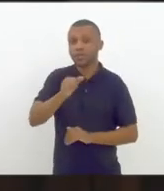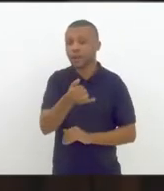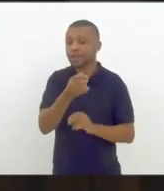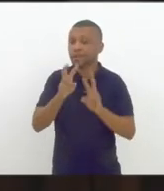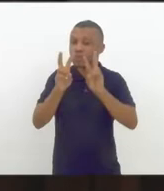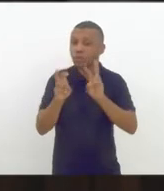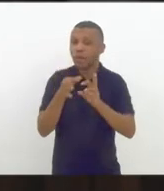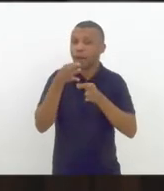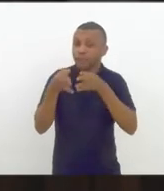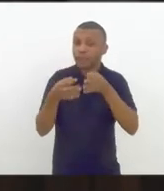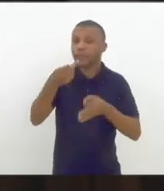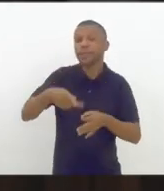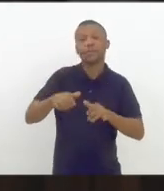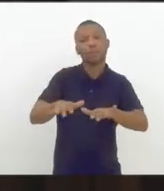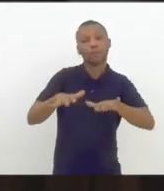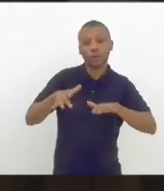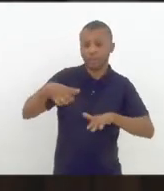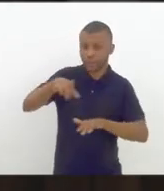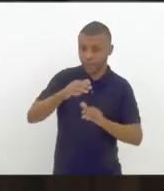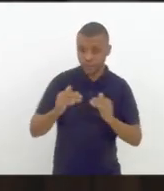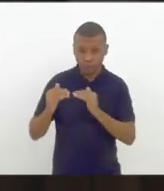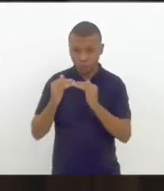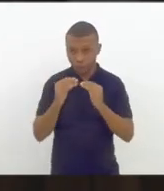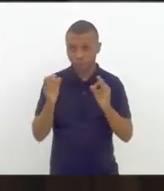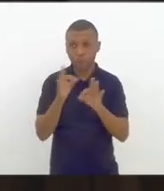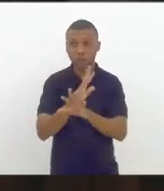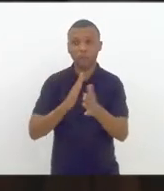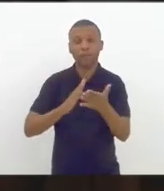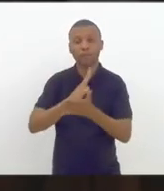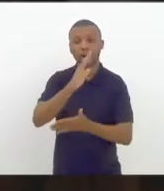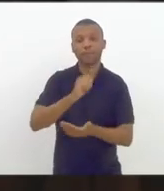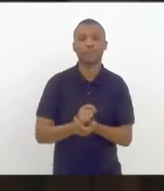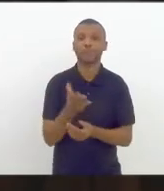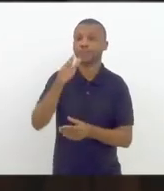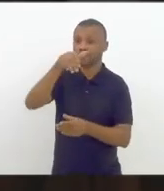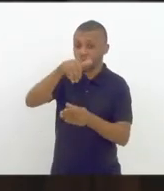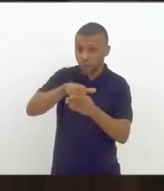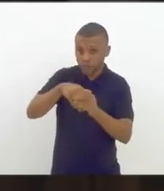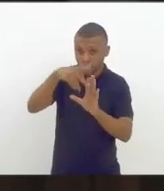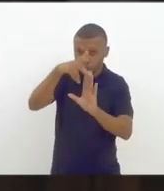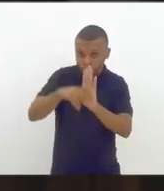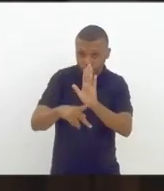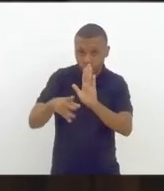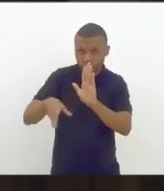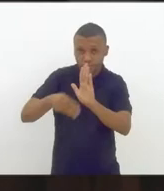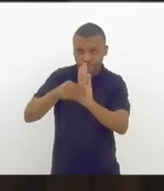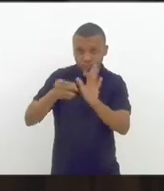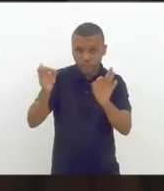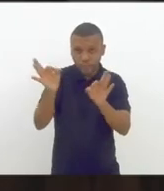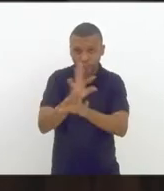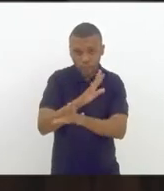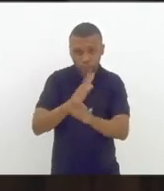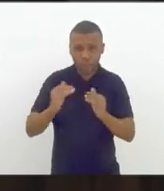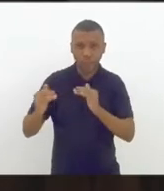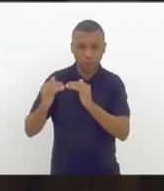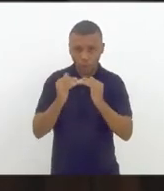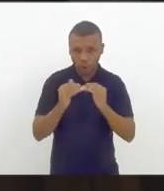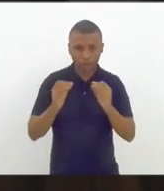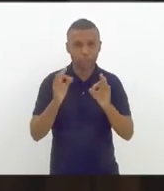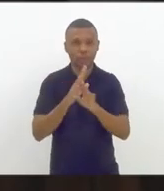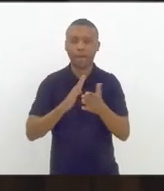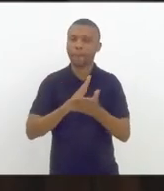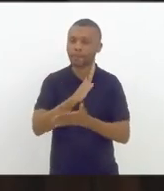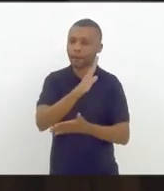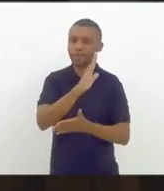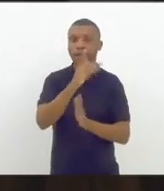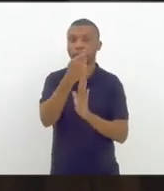de plenário. Senhores que aprovam, permaneçam como estão, aprovado. Em votação, projeto assim emendado. Senhores que aprovam, permaneçam como estão, aprovado. Uma